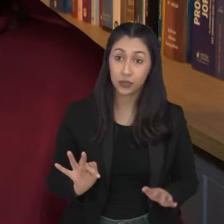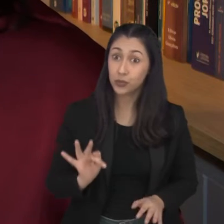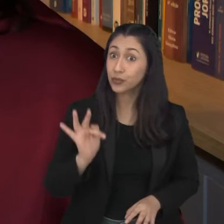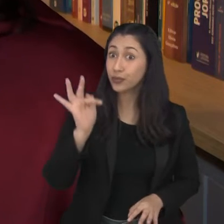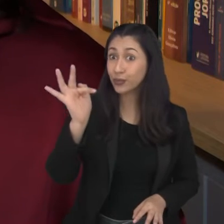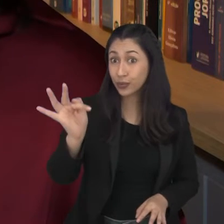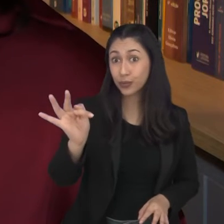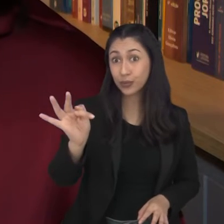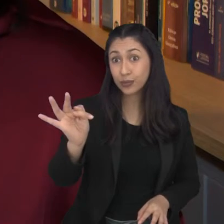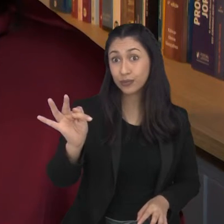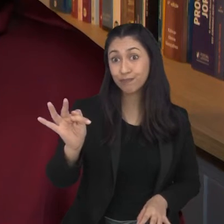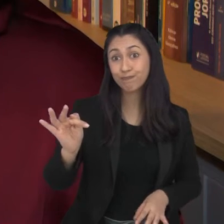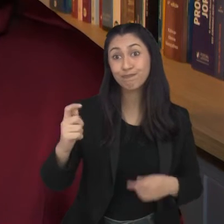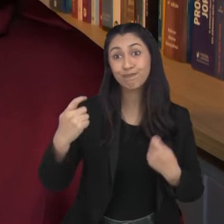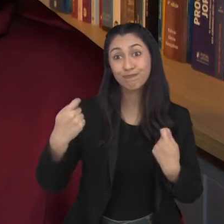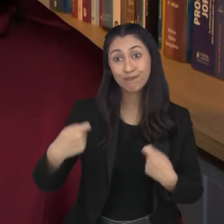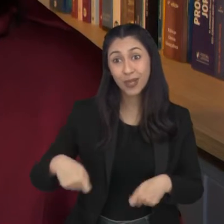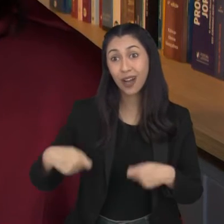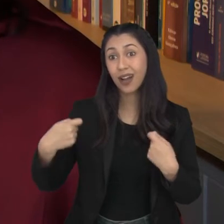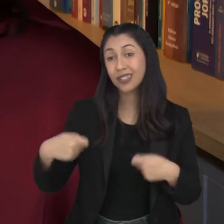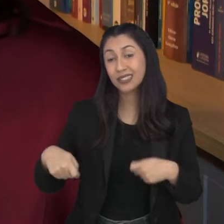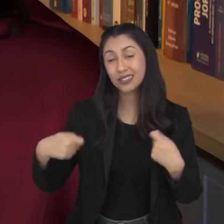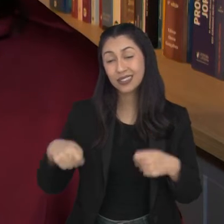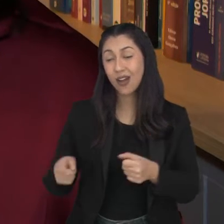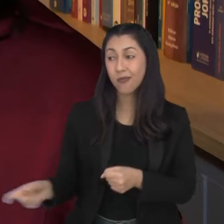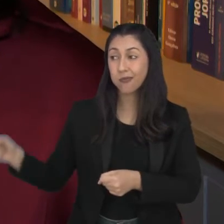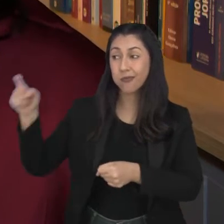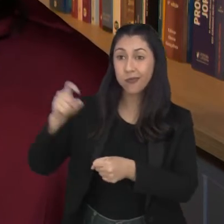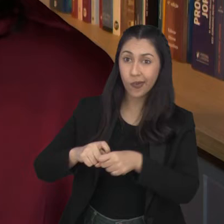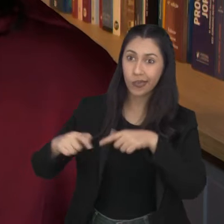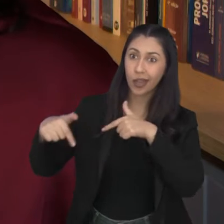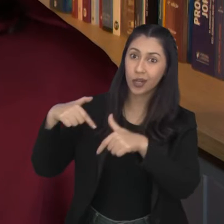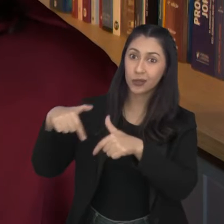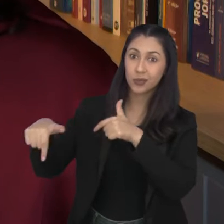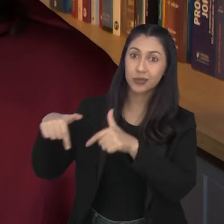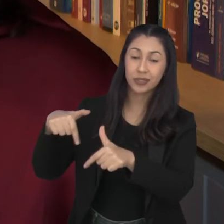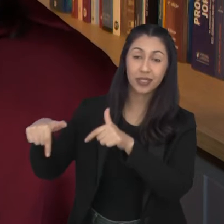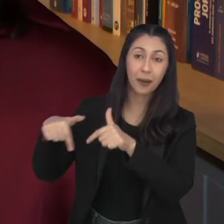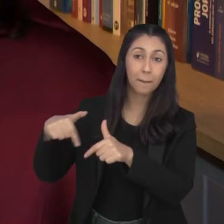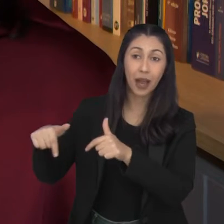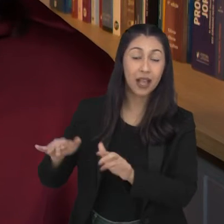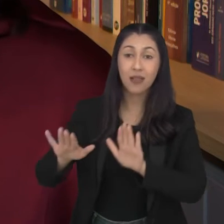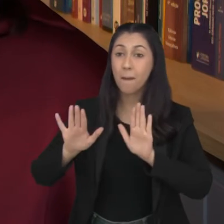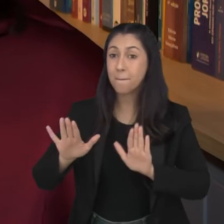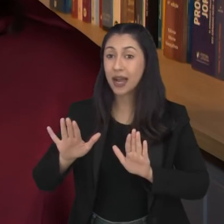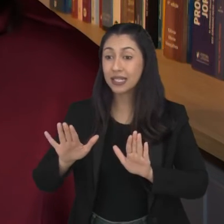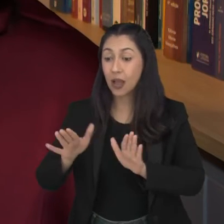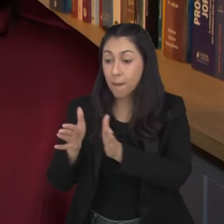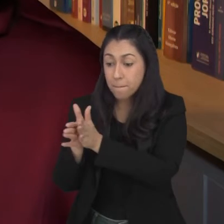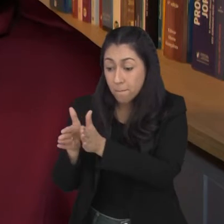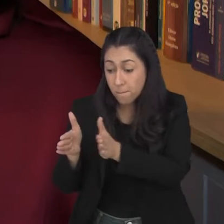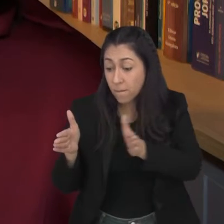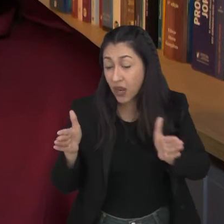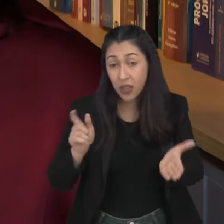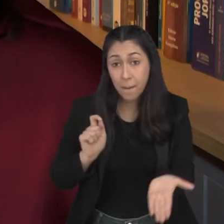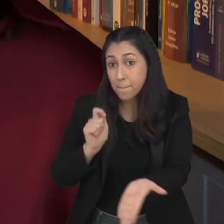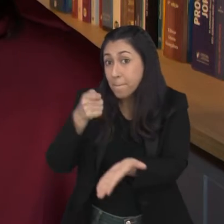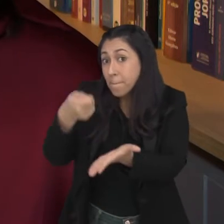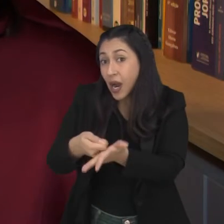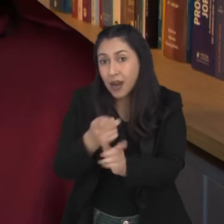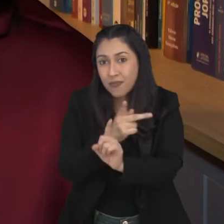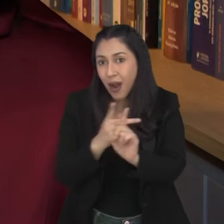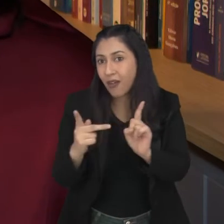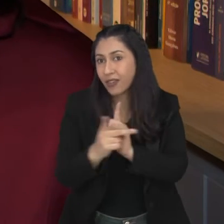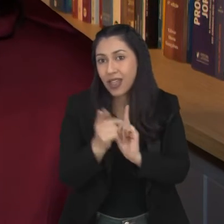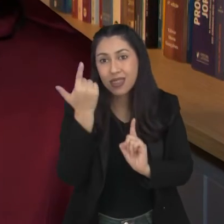que futuramente ela sente o peso desse trabalho porque ela não consegue